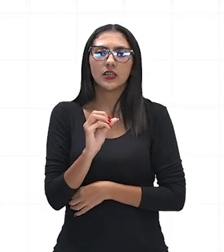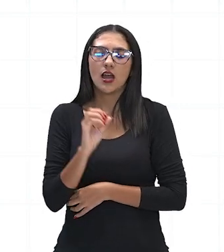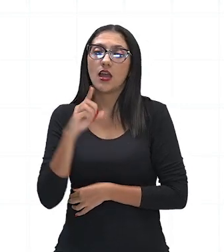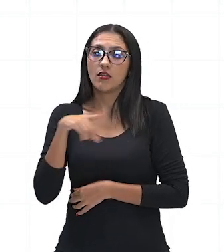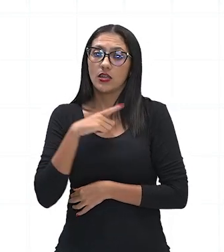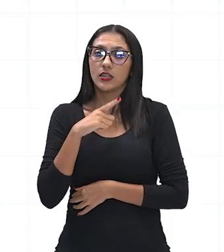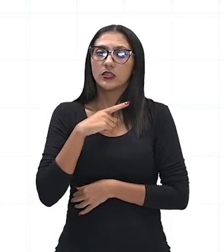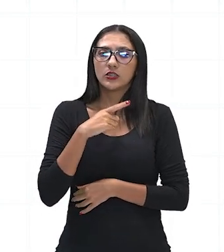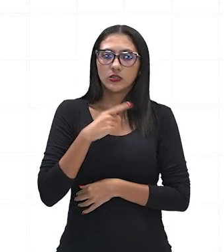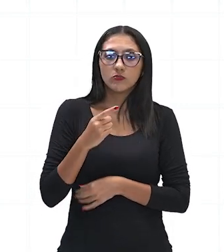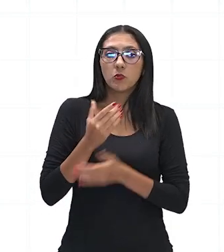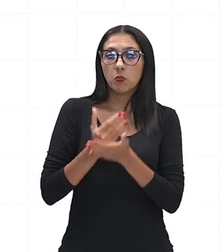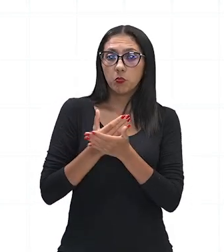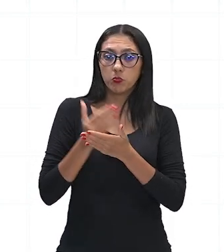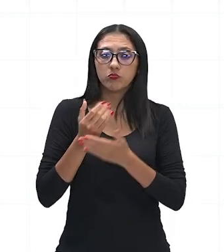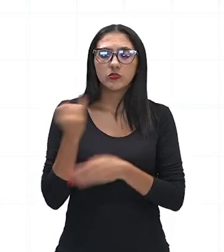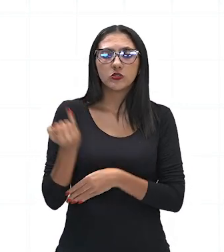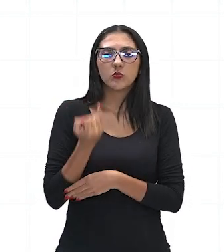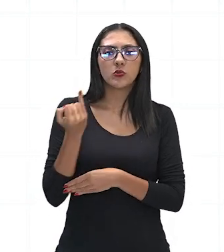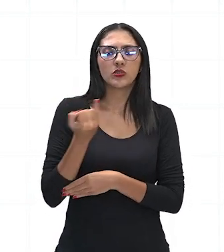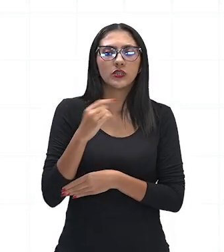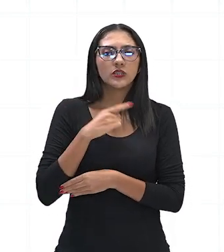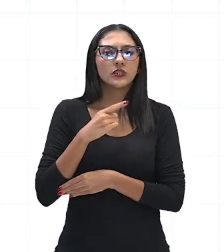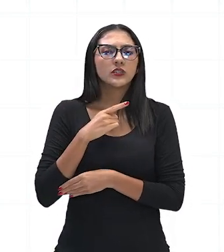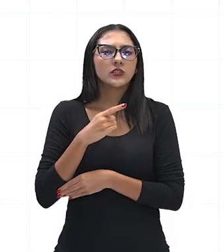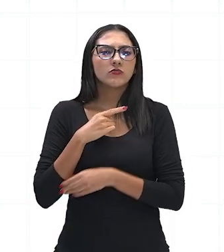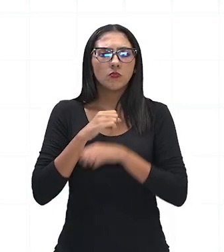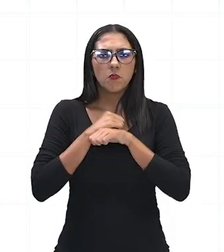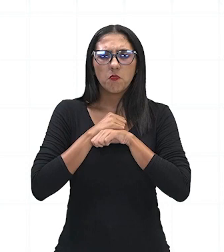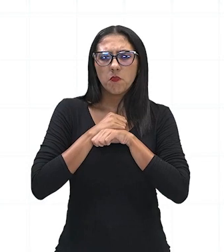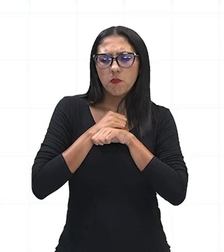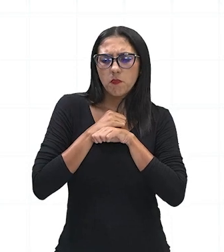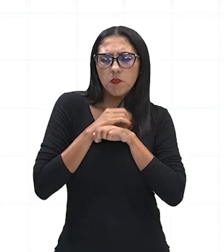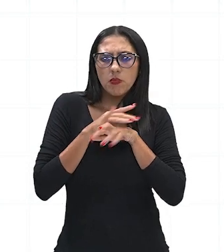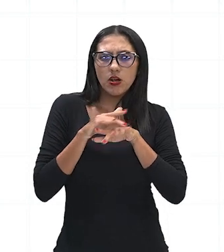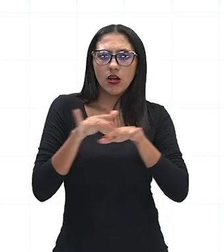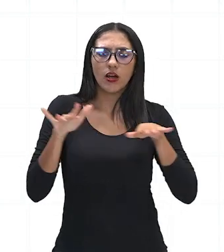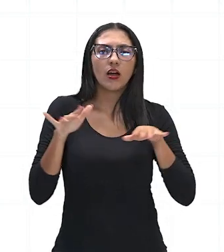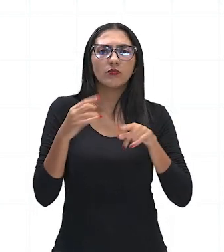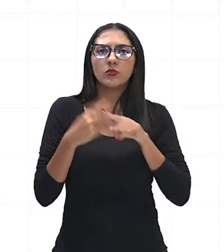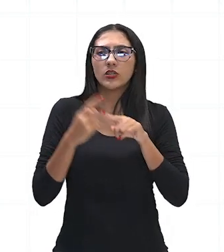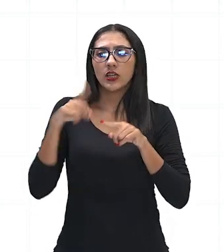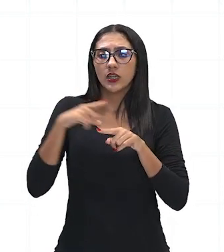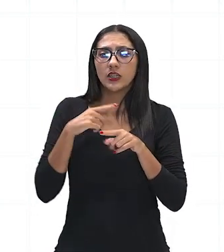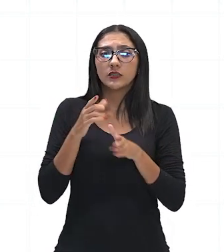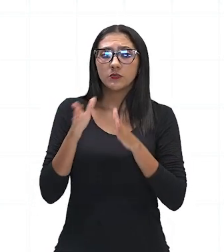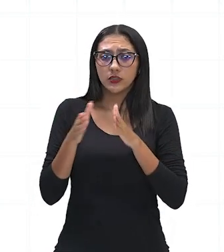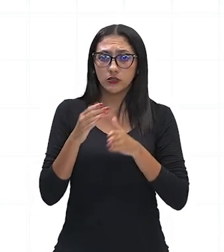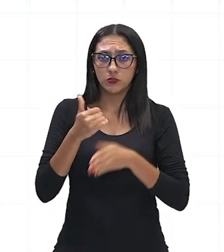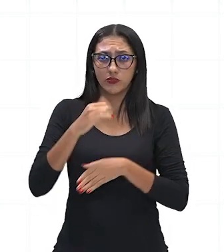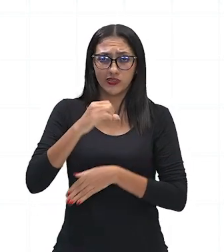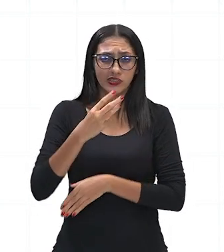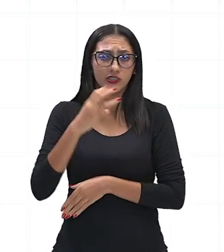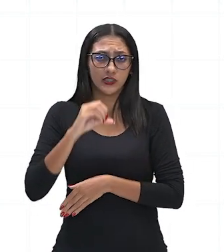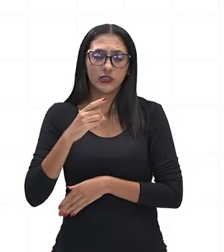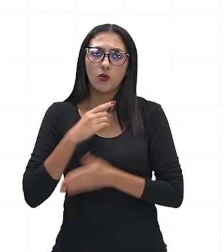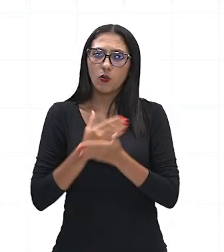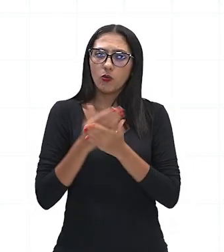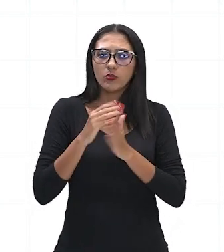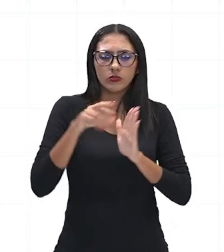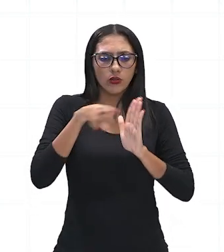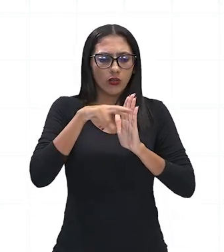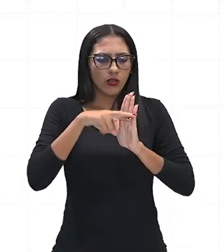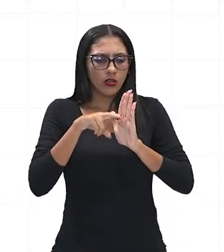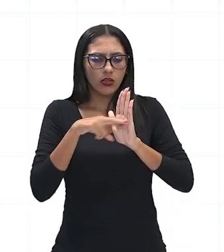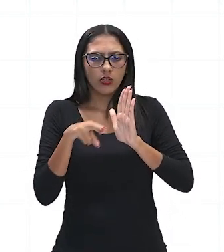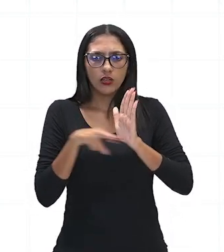Muay Thai e o que era essa luta antiga, porque foram definidas nessa época as regras para o Muay Thai, que começou então